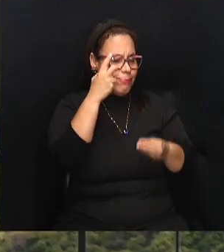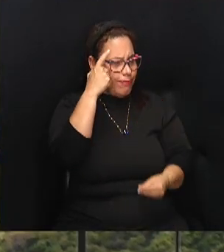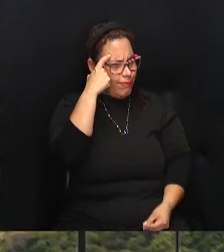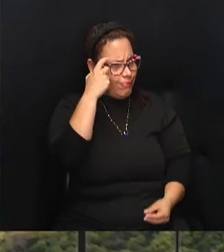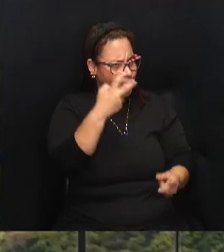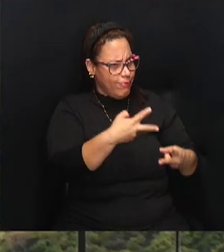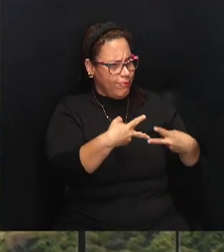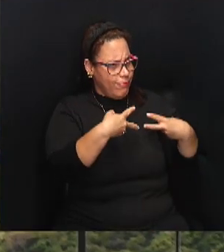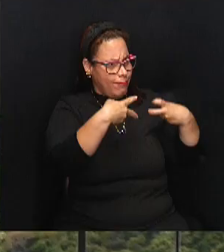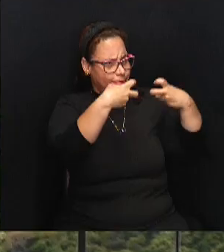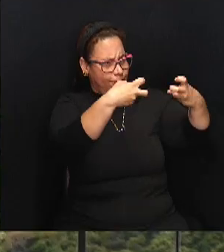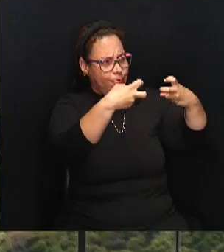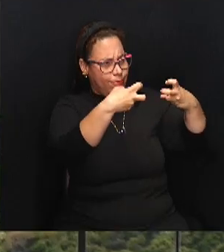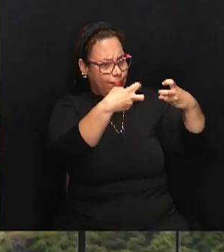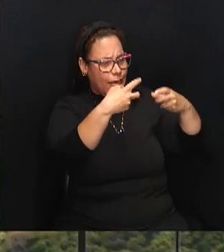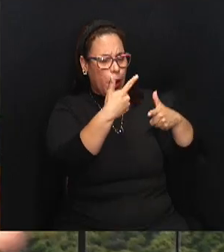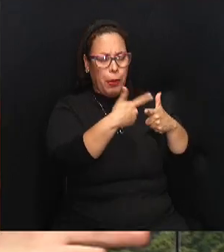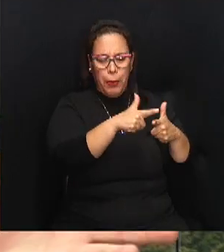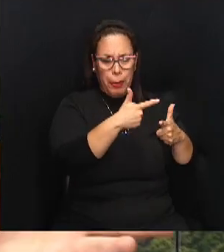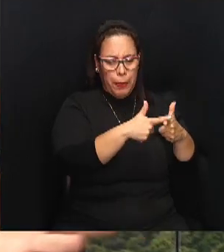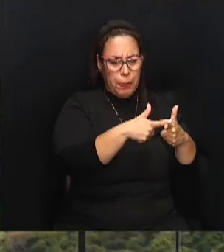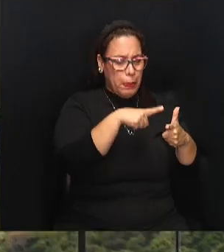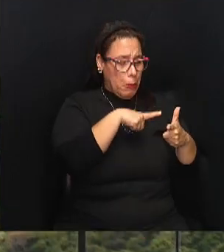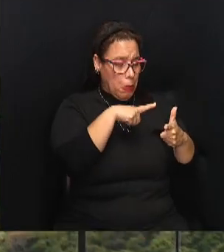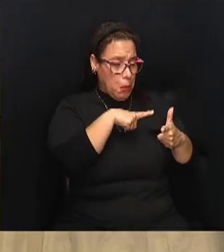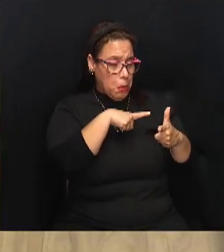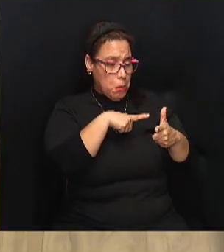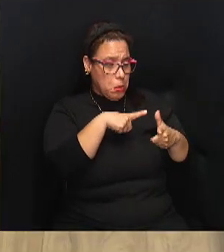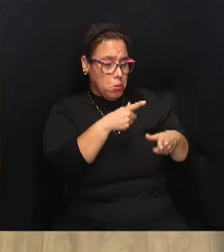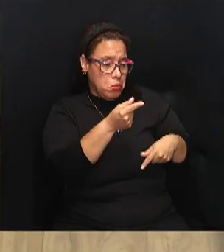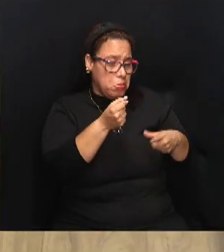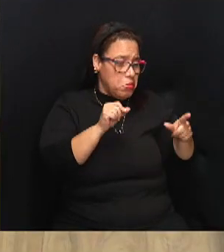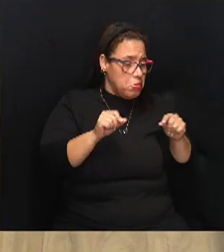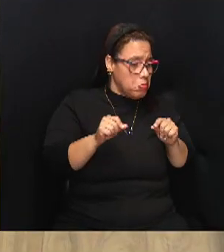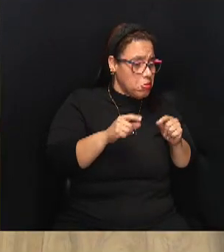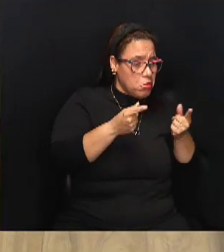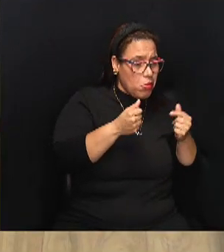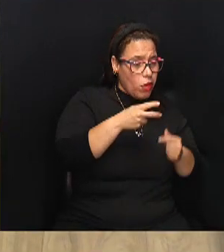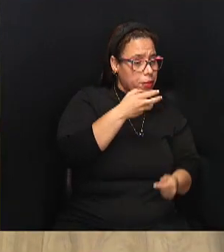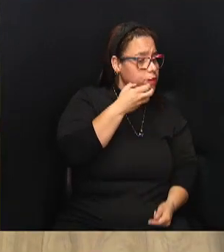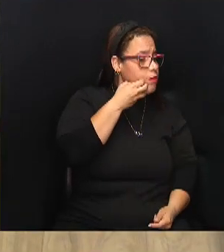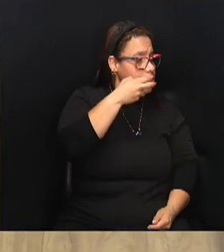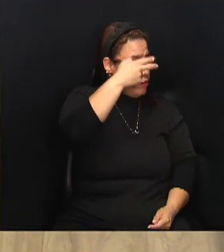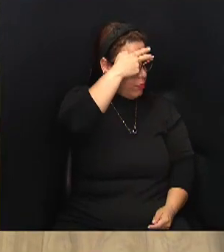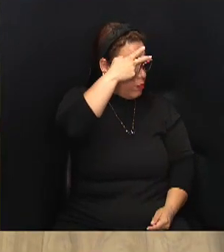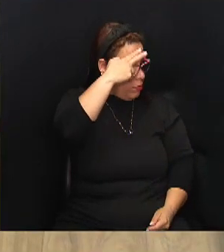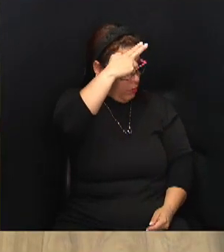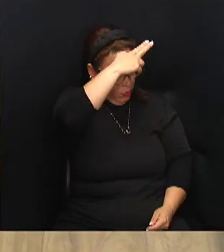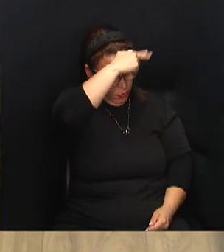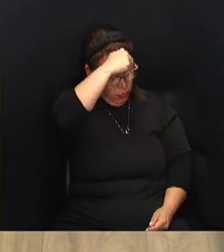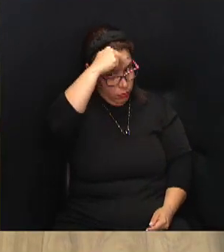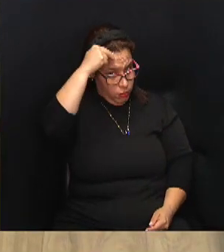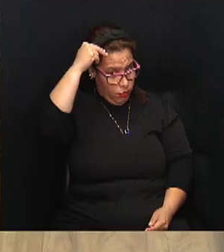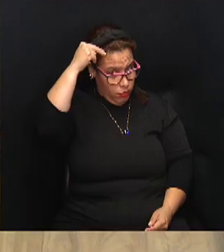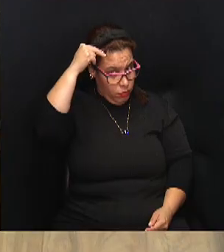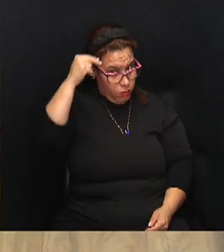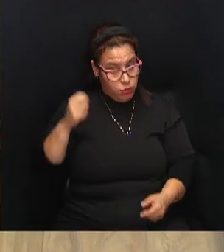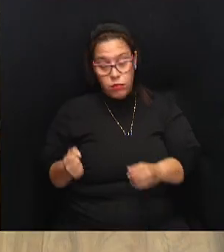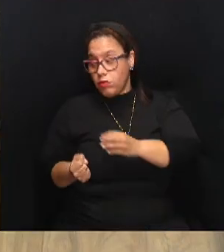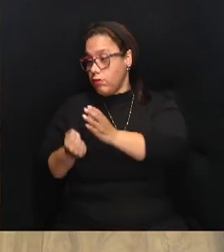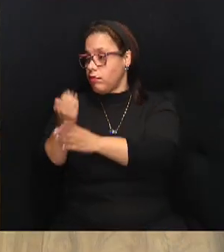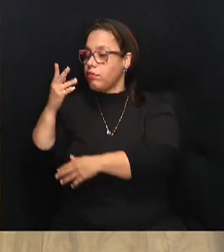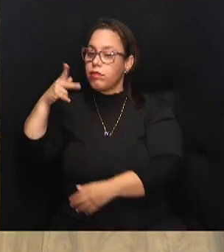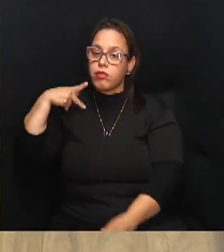esta situação? É um problema? Tem de onde sair esse dinheiro, Nick e Igor? Eu acho que para isso que foi criada a